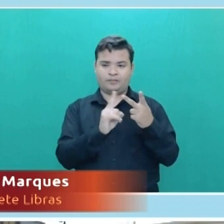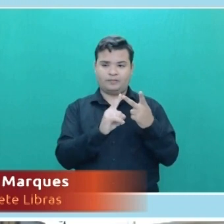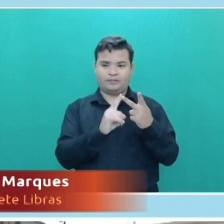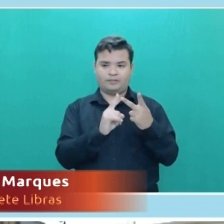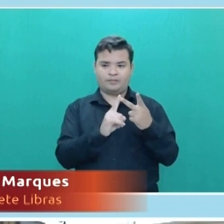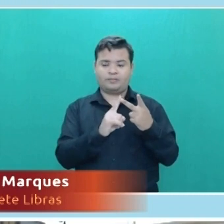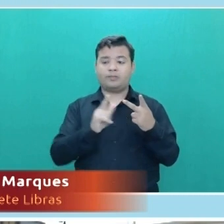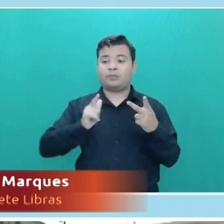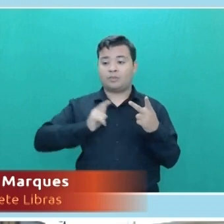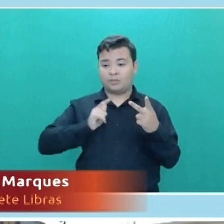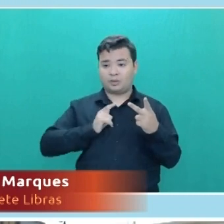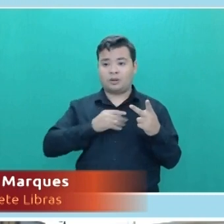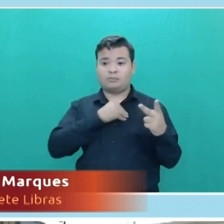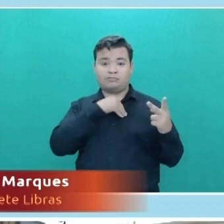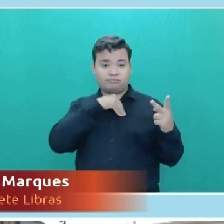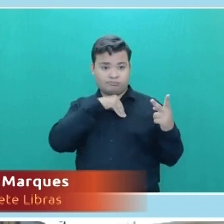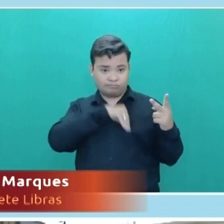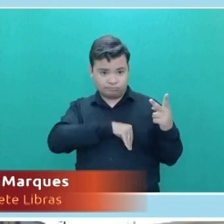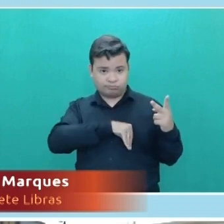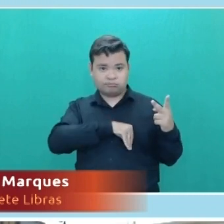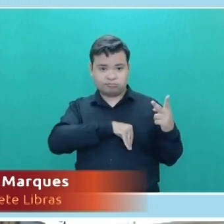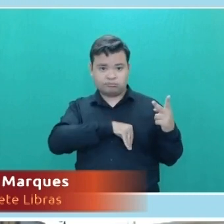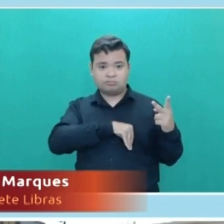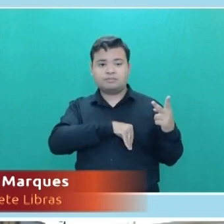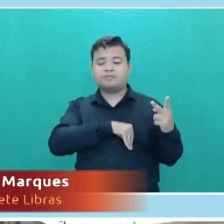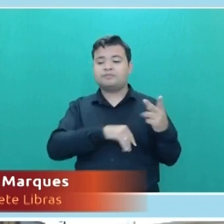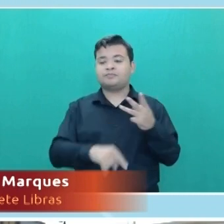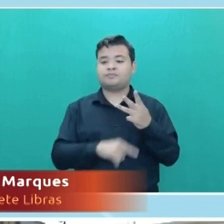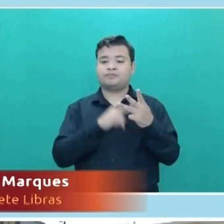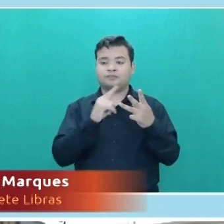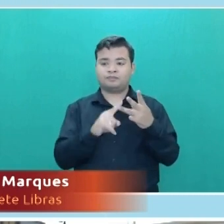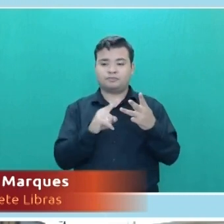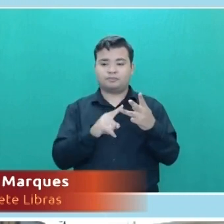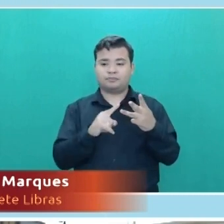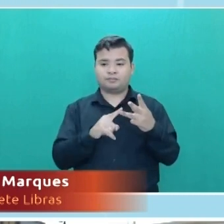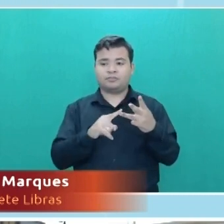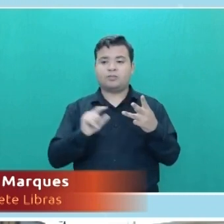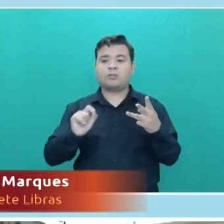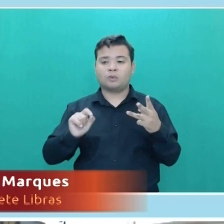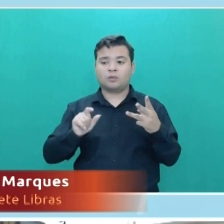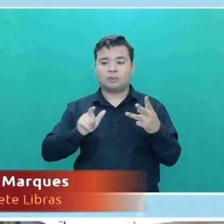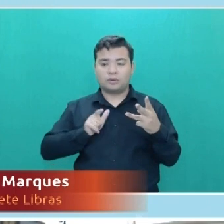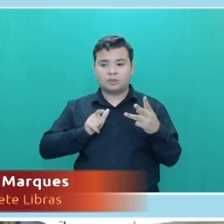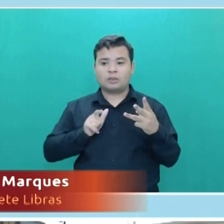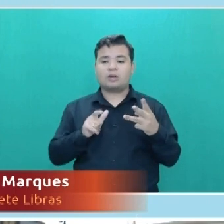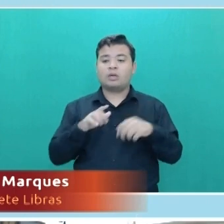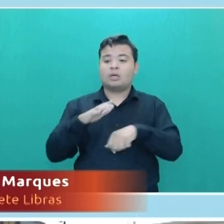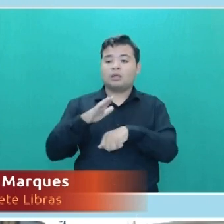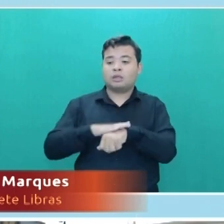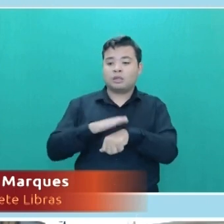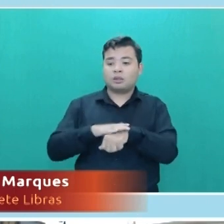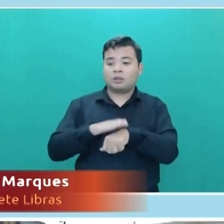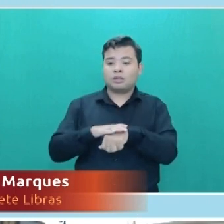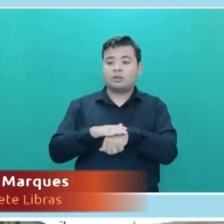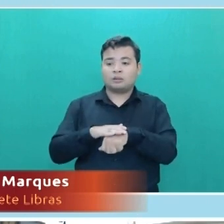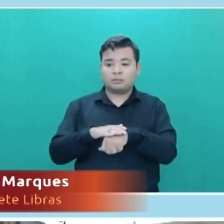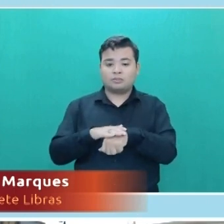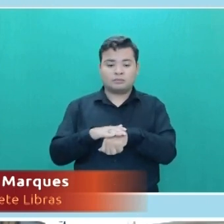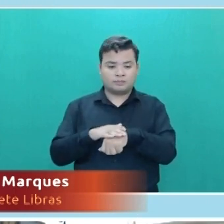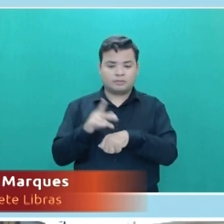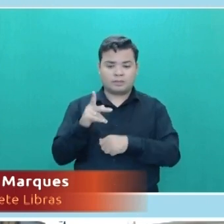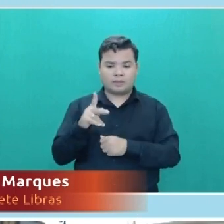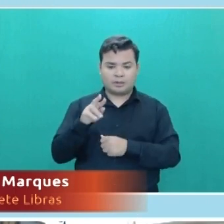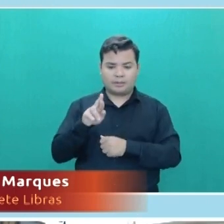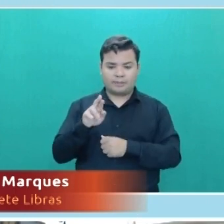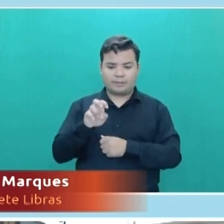de salário, de remuneração. O terceiro deles é a habitualidade, é o que chama a gente de previsibilidade